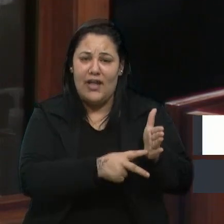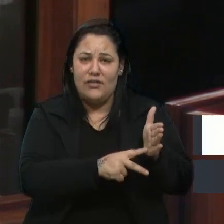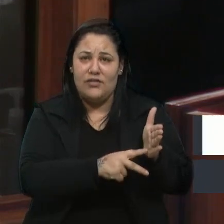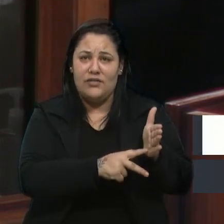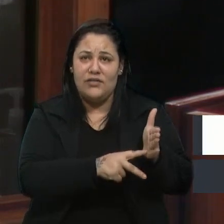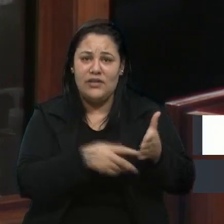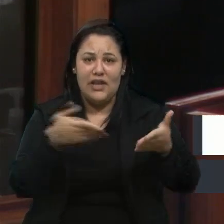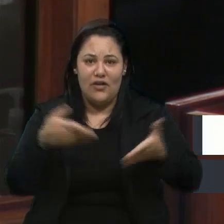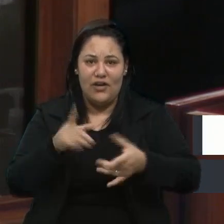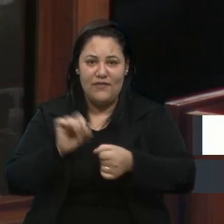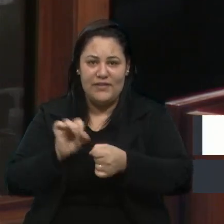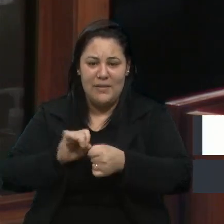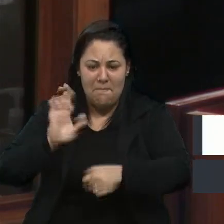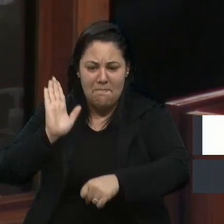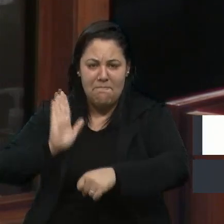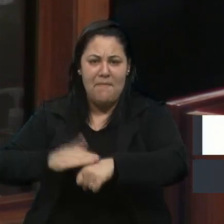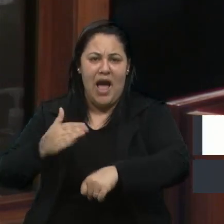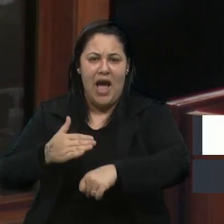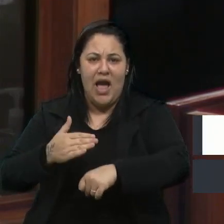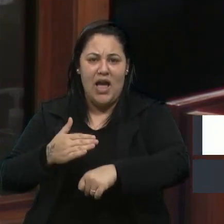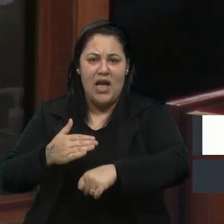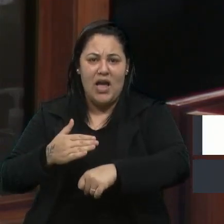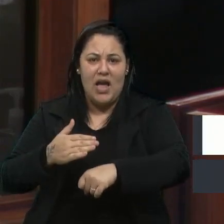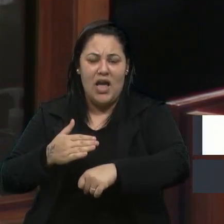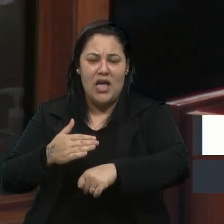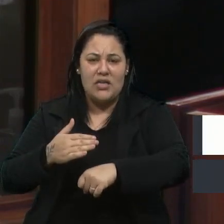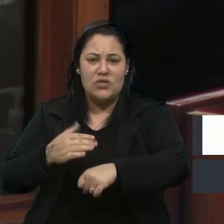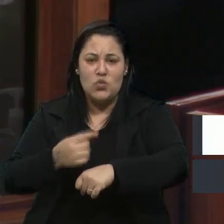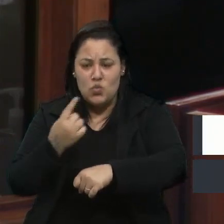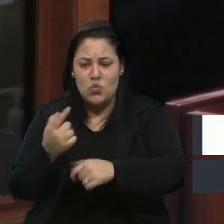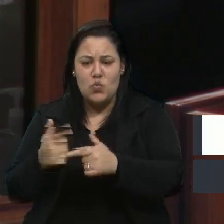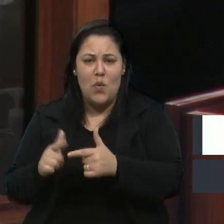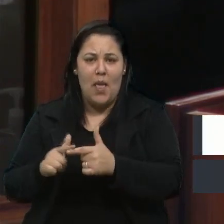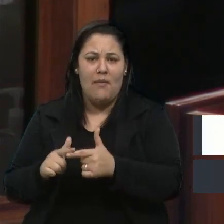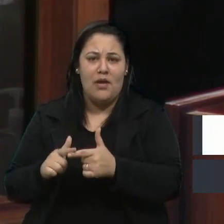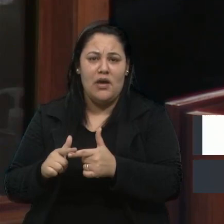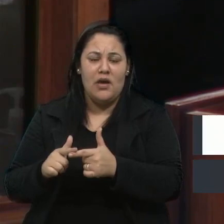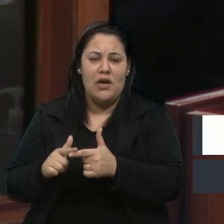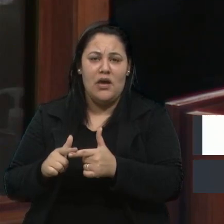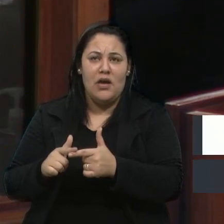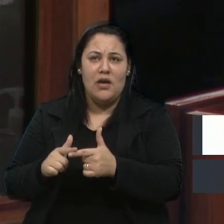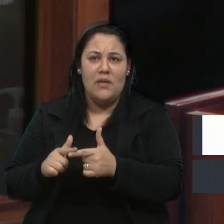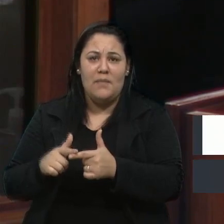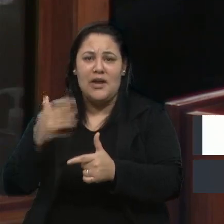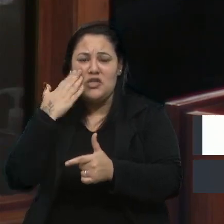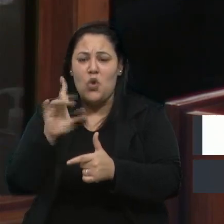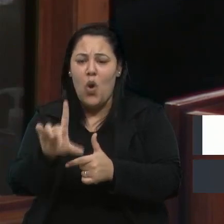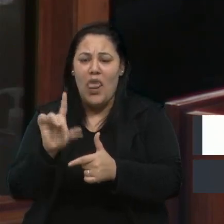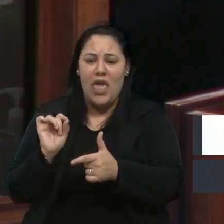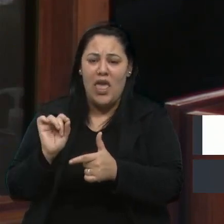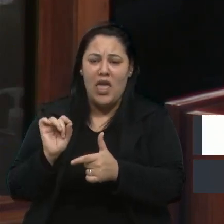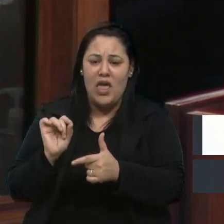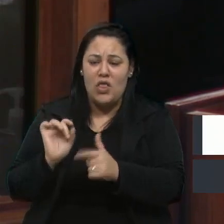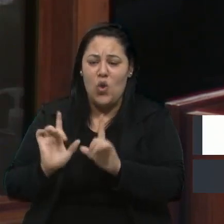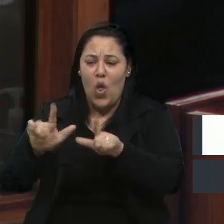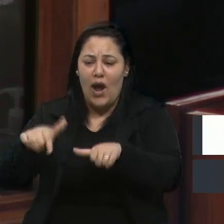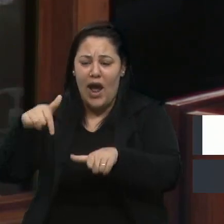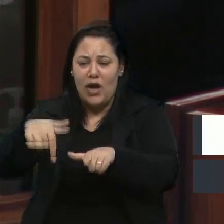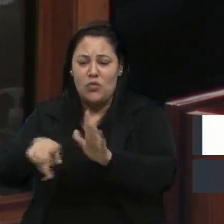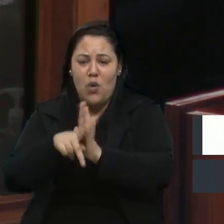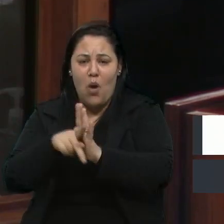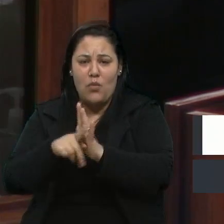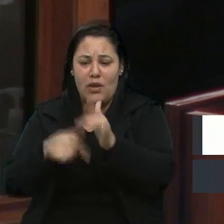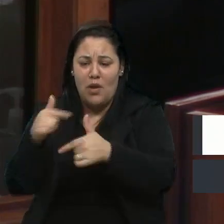amarra para definir pelo trabalhador que sabe quanto vale o seu trabalho, se quer trabalhar ou não, que pode fazer um acordo direto com o